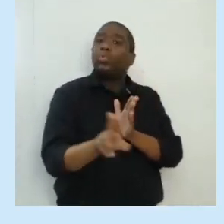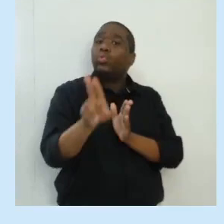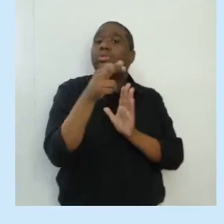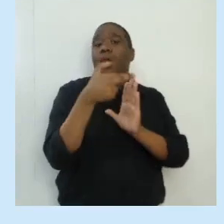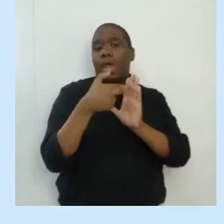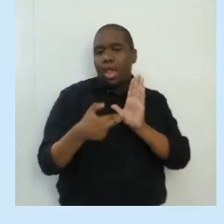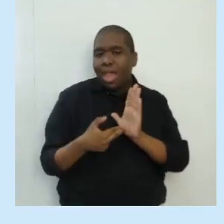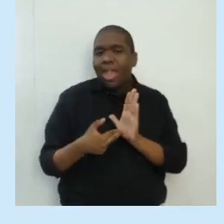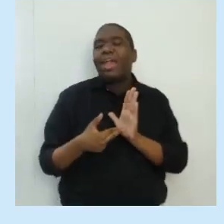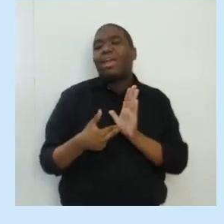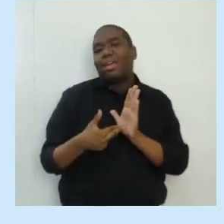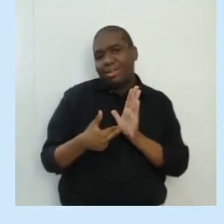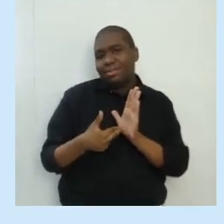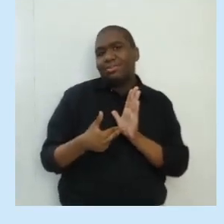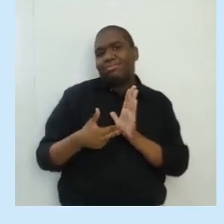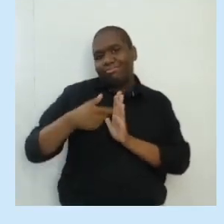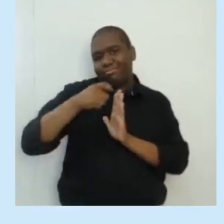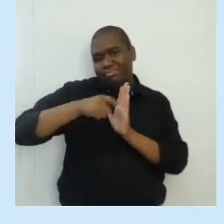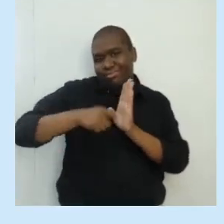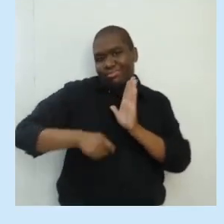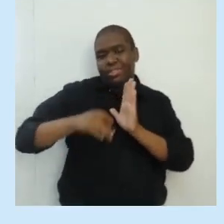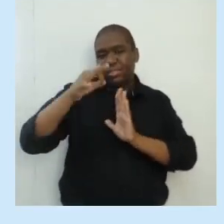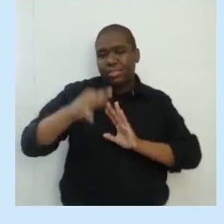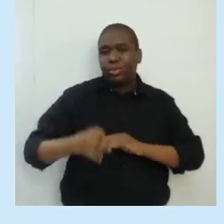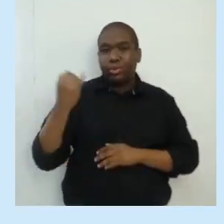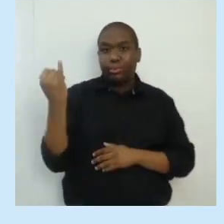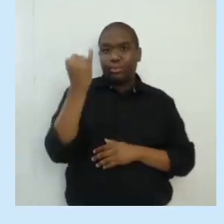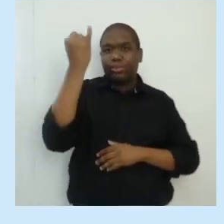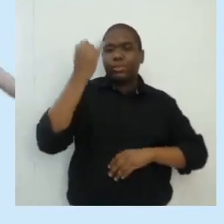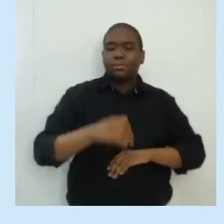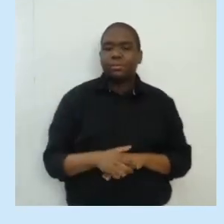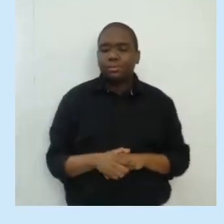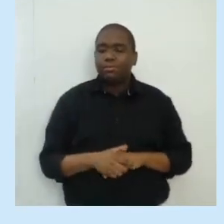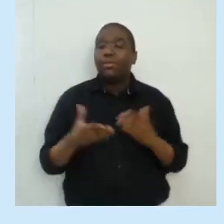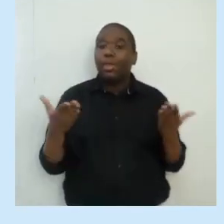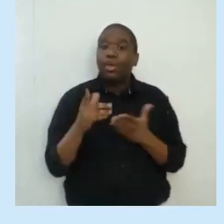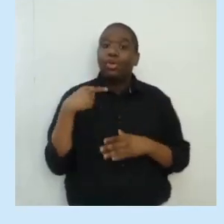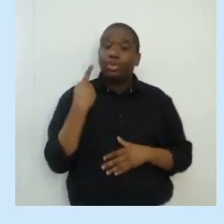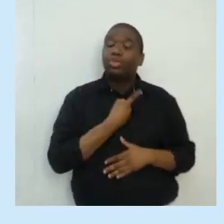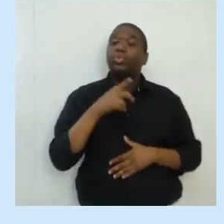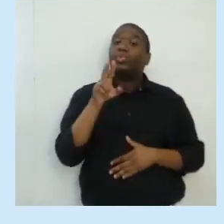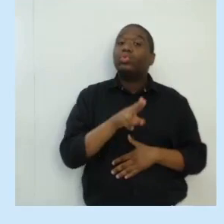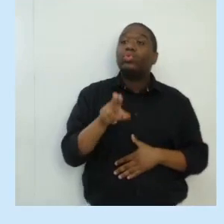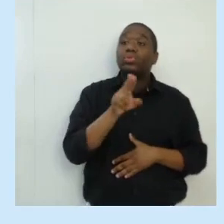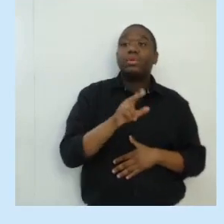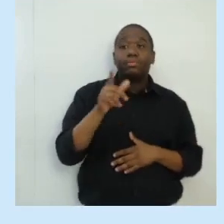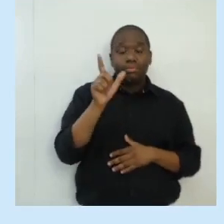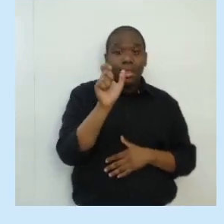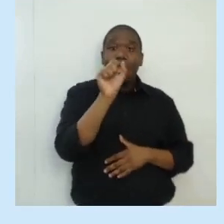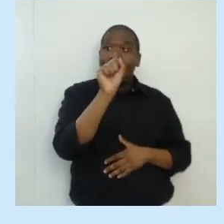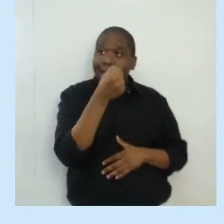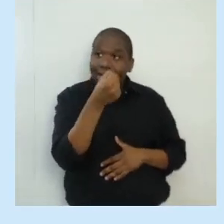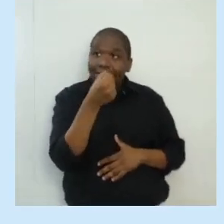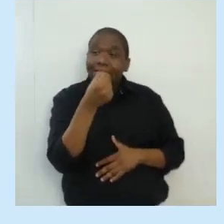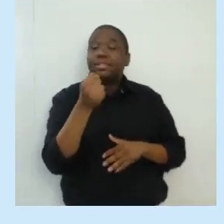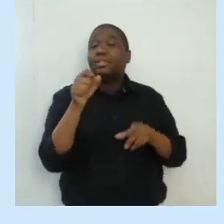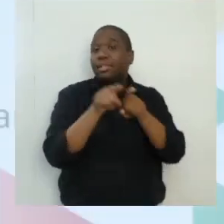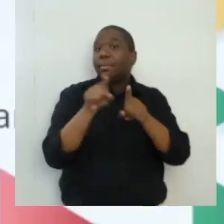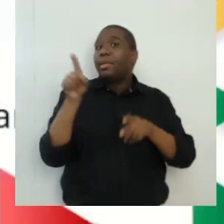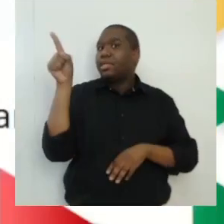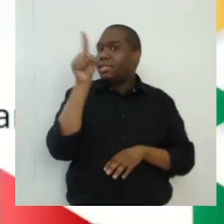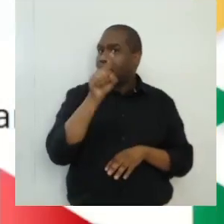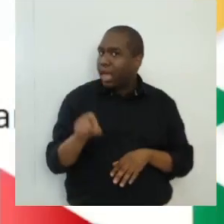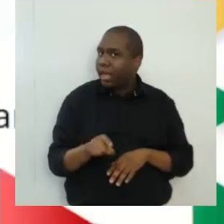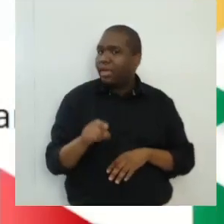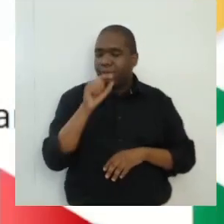a norma ortográfica. A gente vai agora para o uso do S e do Z. Vamos lá? Quando